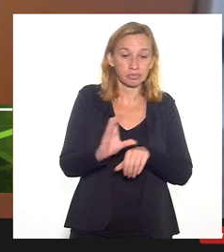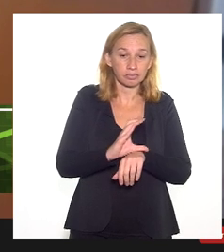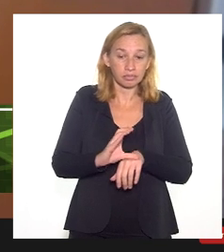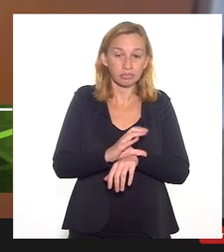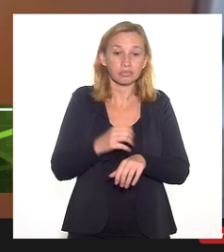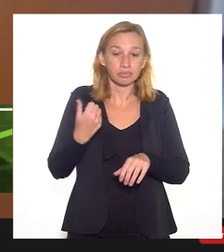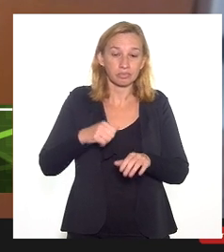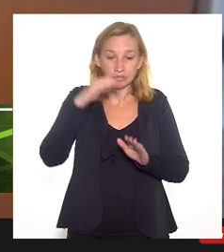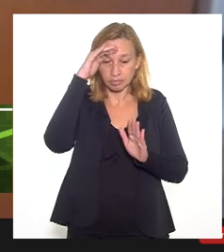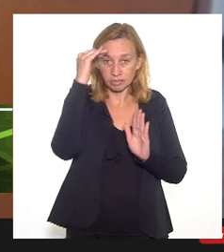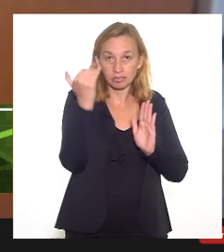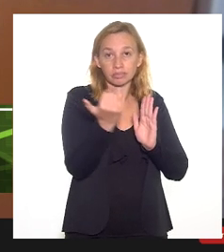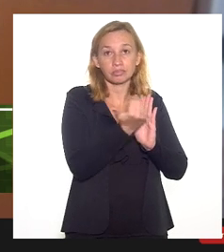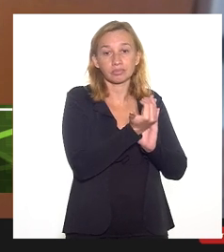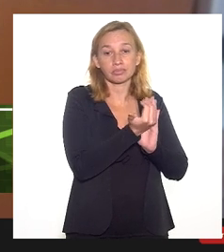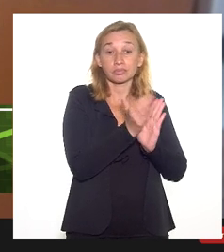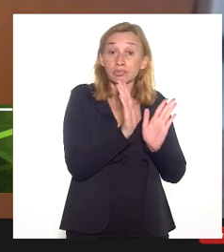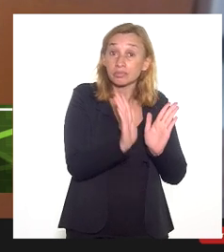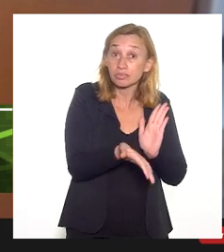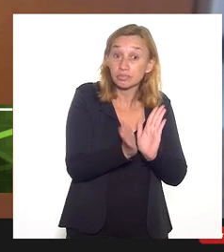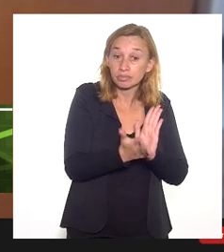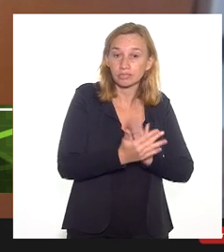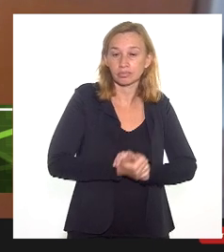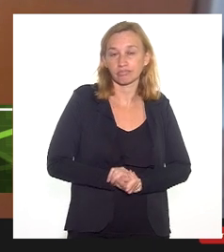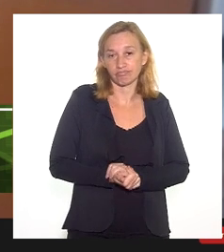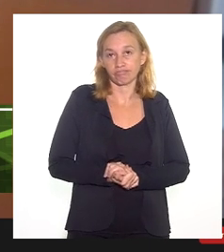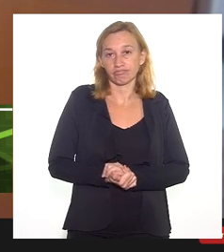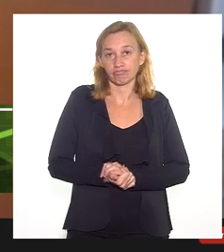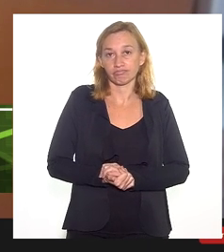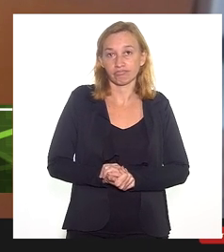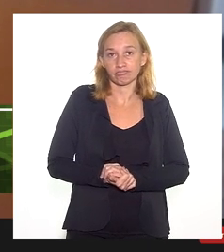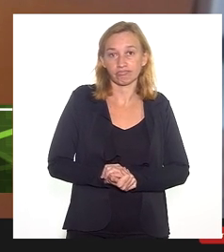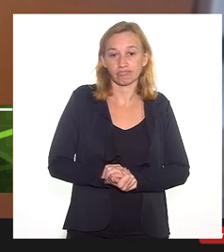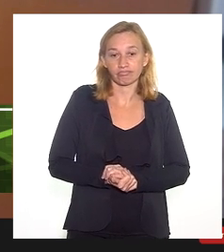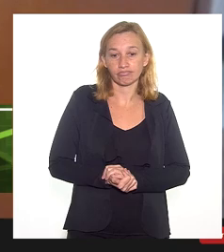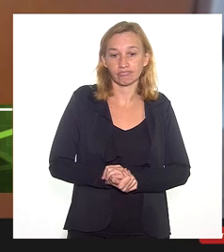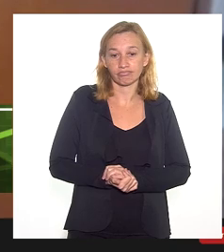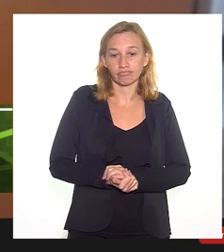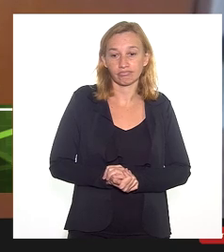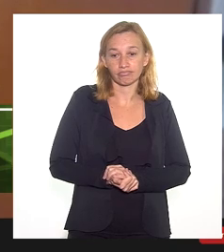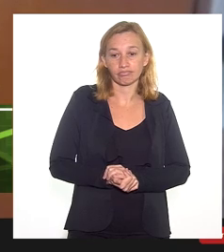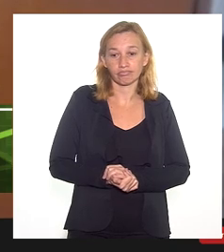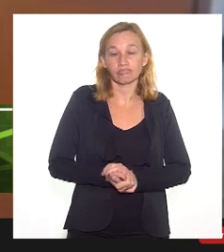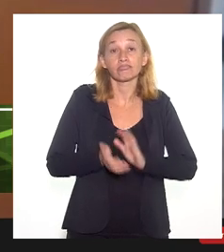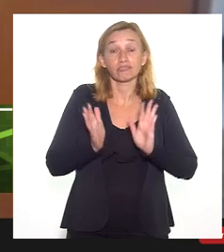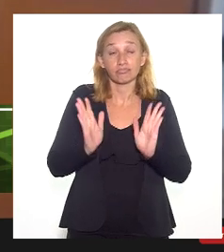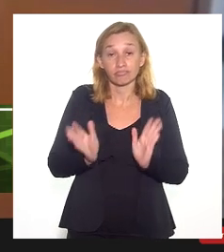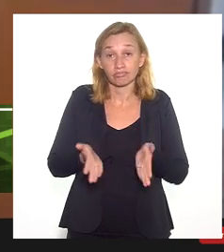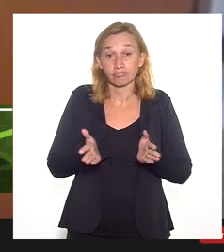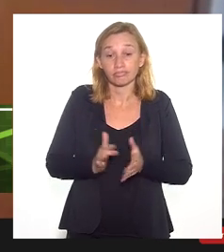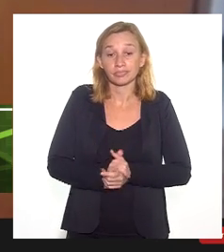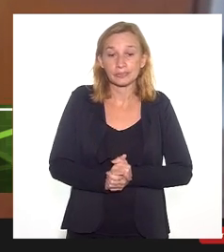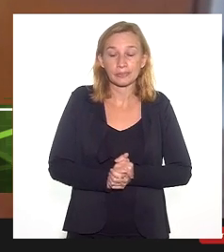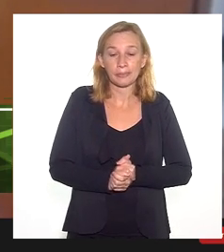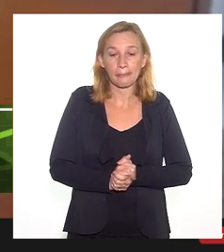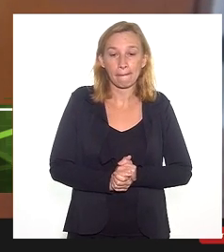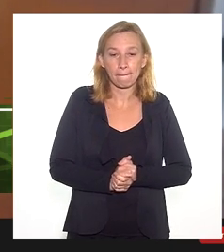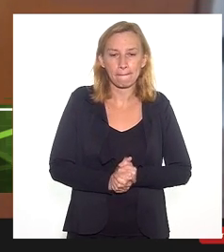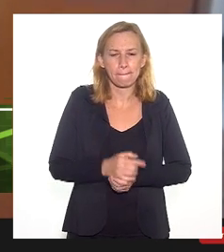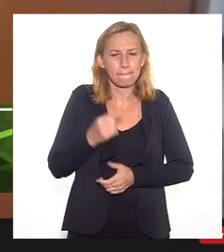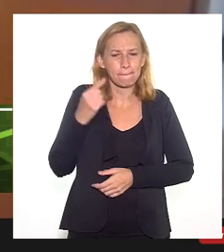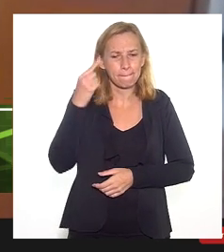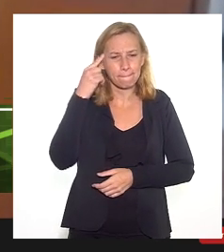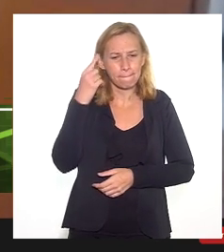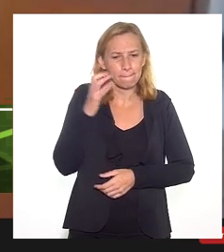ser cumprida desde já porque ela é auto-aplicável. E hoje, essa ideia